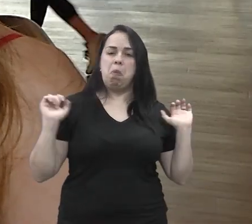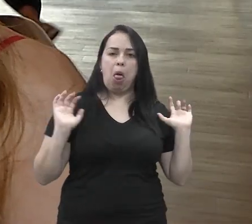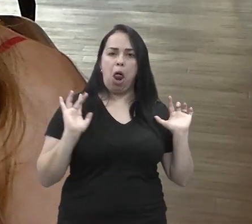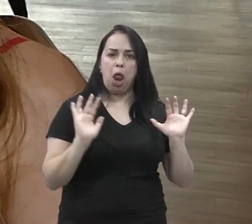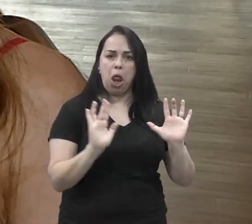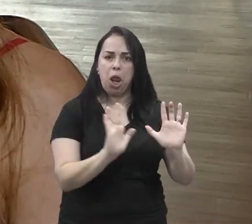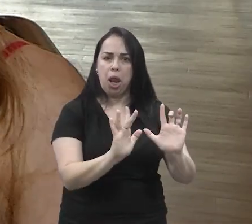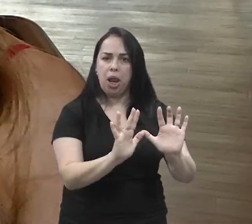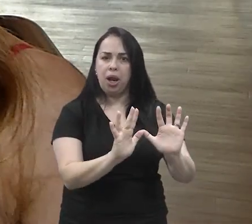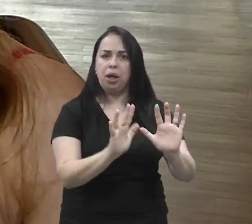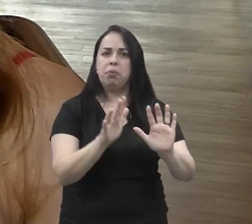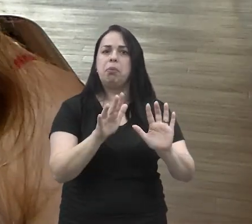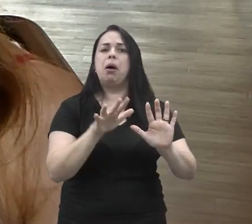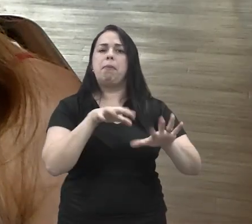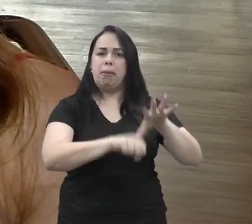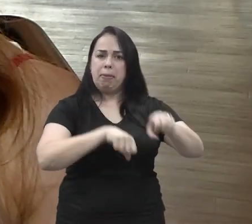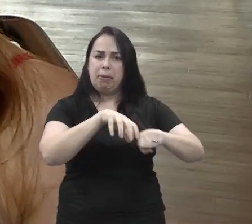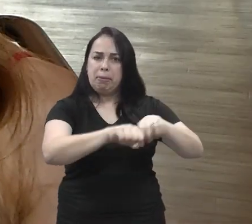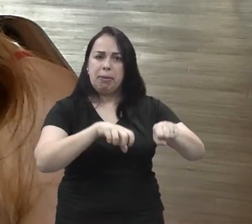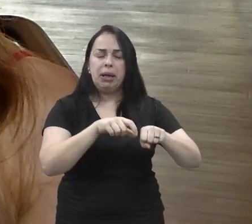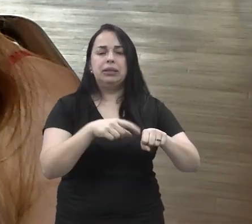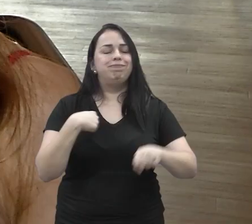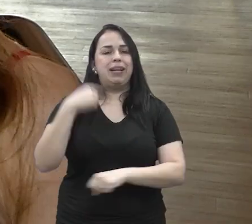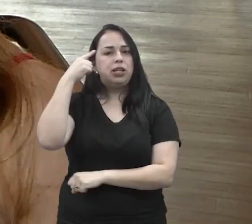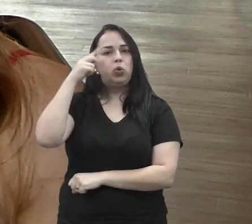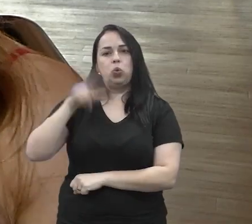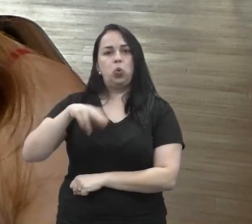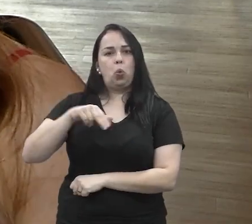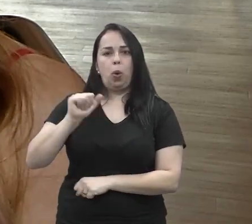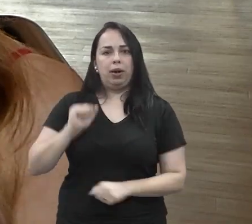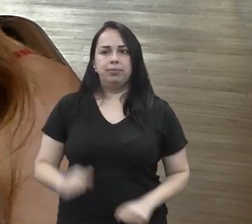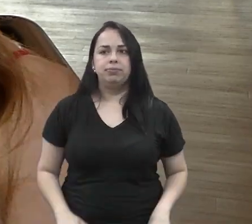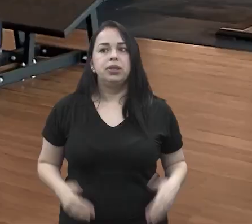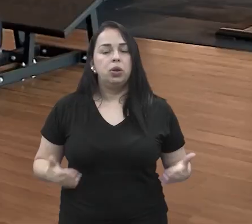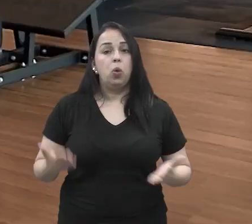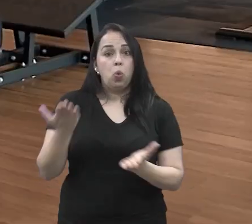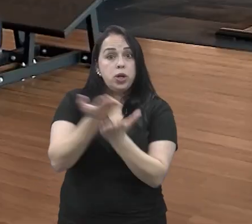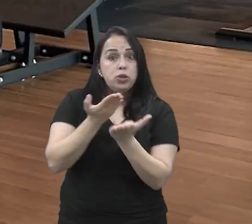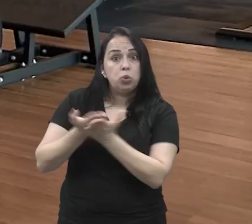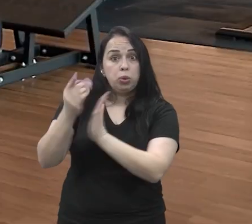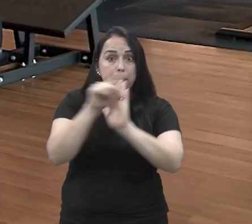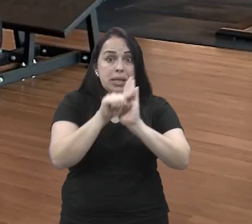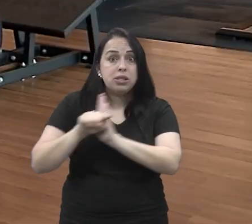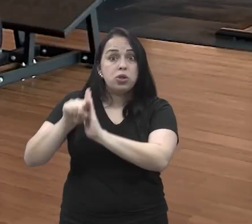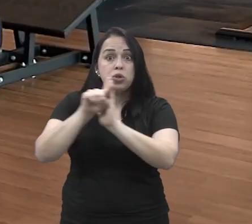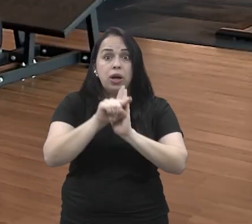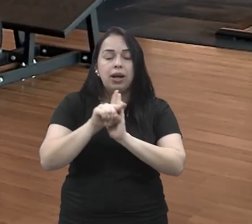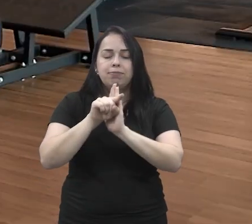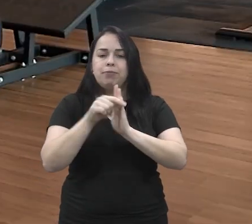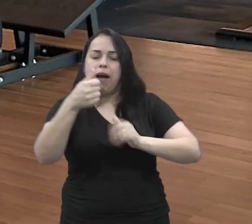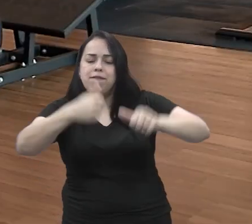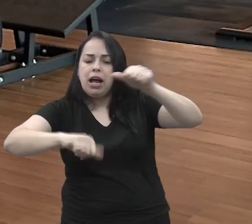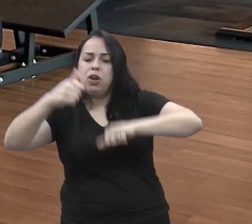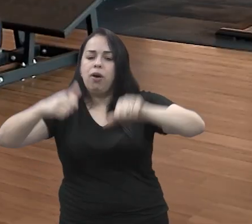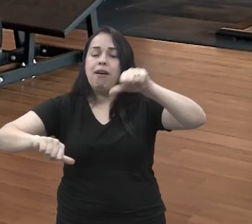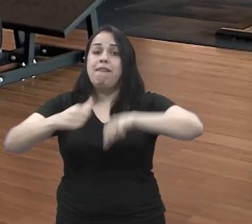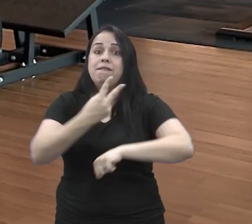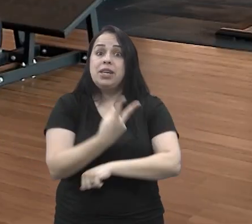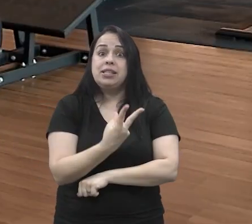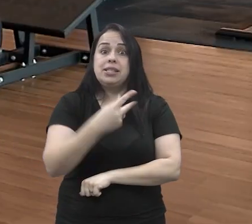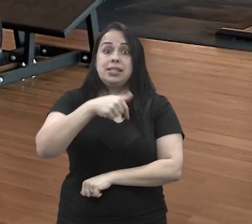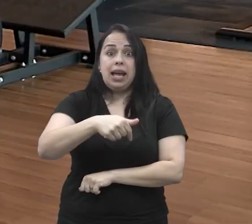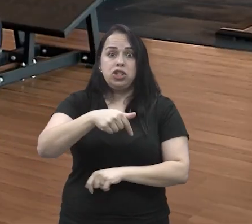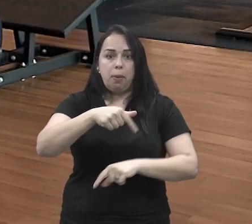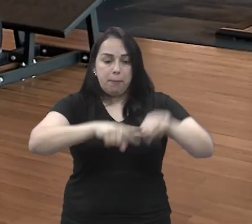grande de pessoas, mas é uma coisa que não tinha na minha mente antes. O estudo analisou 27 equipamentos